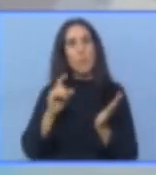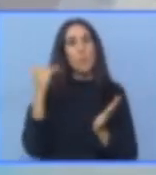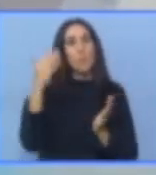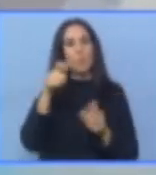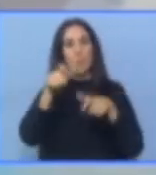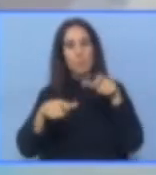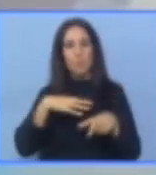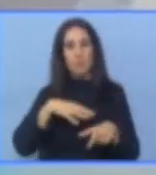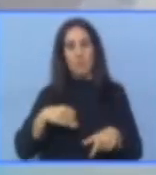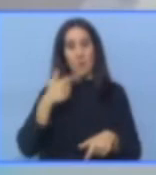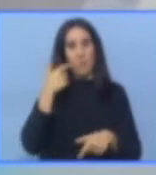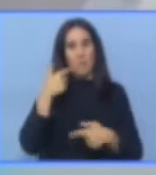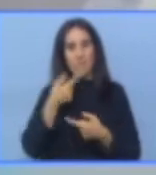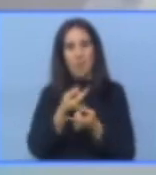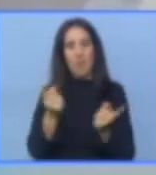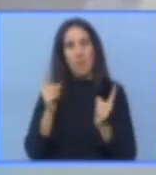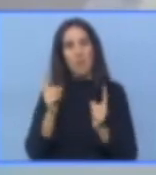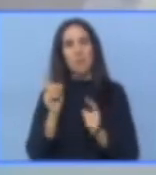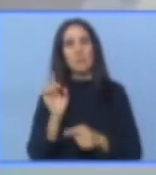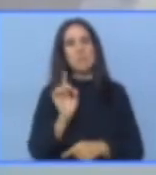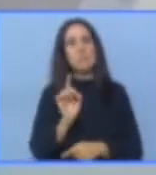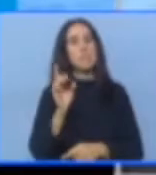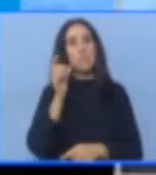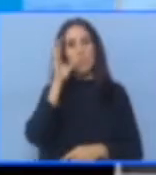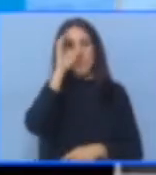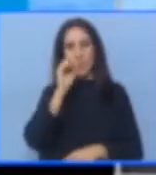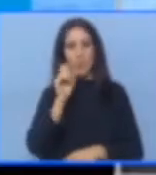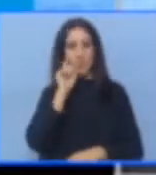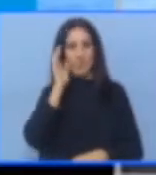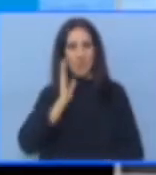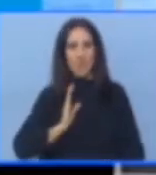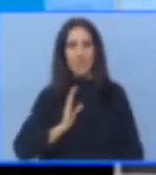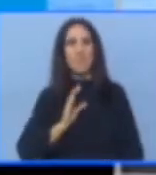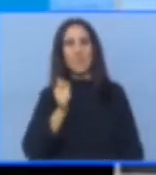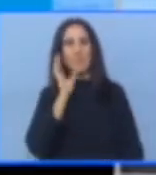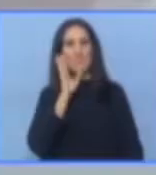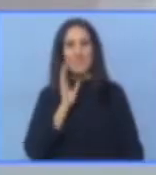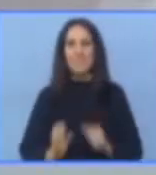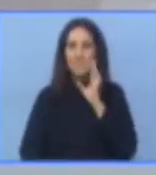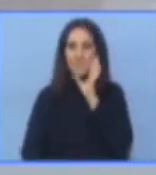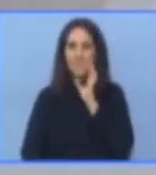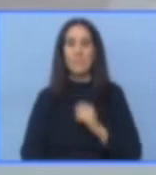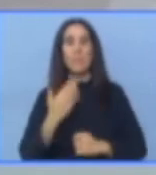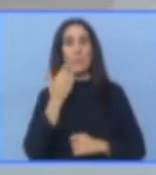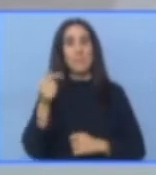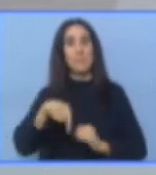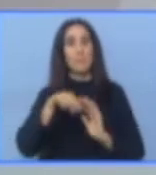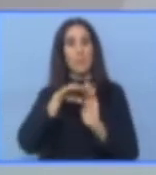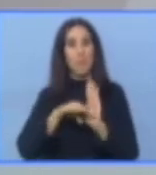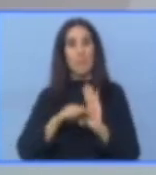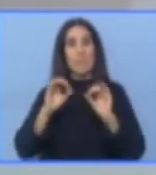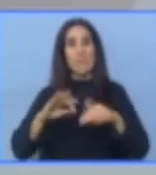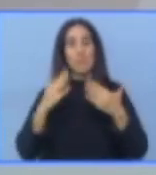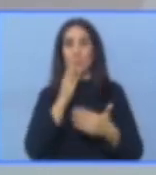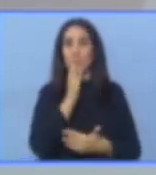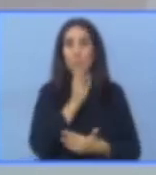esta quarta-feira pelo Ministro da Defesa. Dom Manuel, boa tarde. Boa tarde. Obrigado por estar neste programa. Como disse no início,